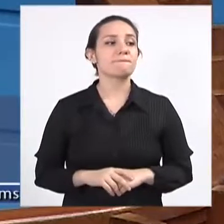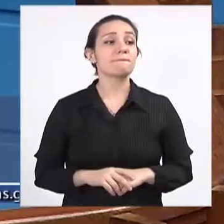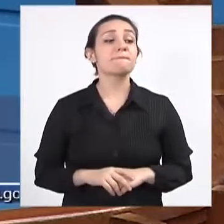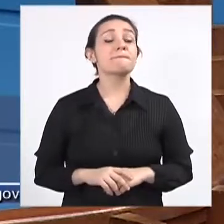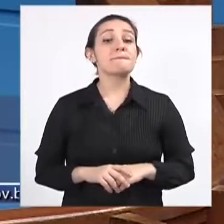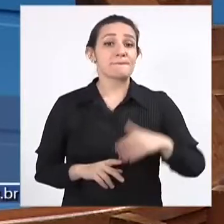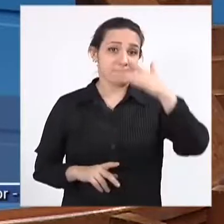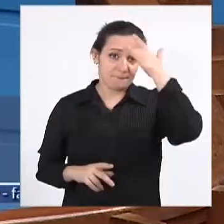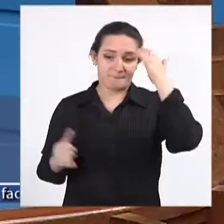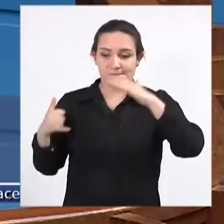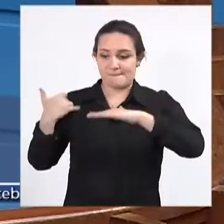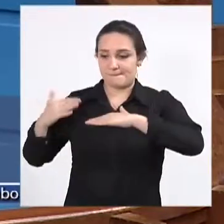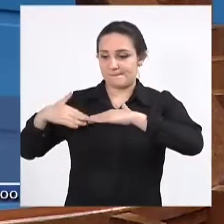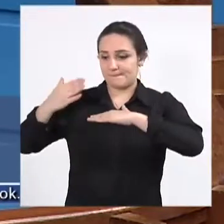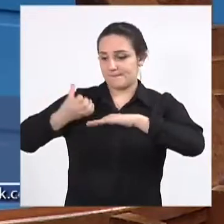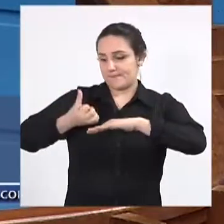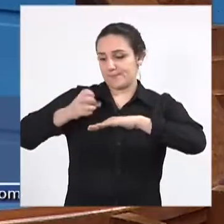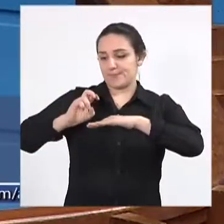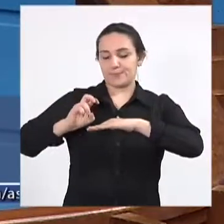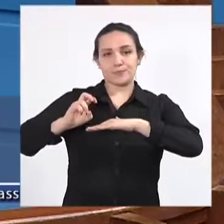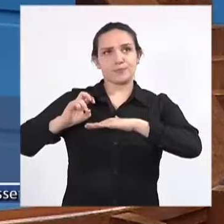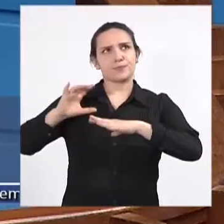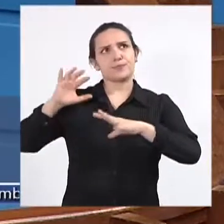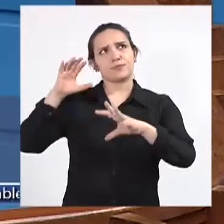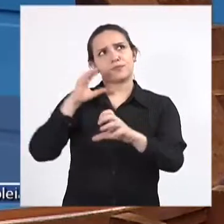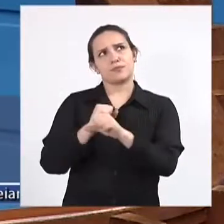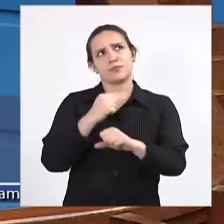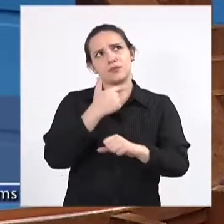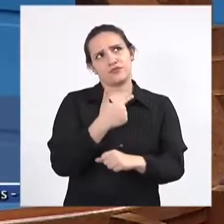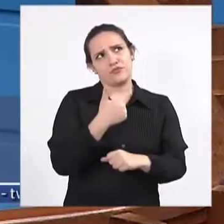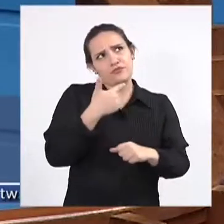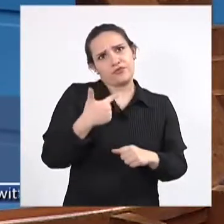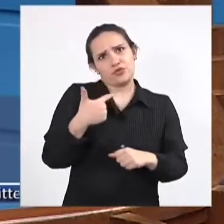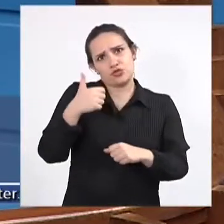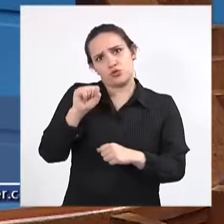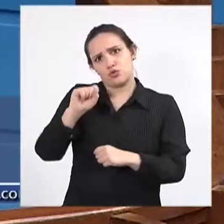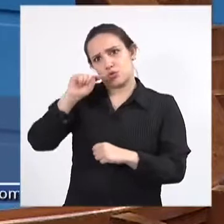cidadãos com 65 anos ou mais somam